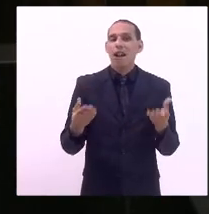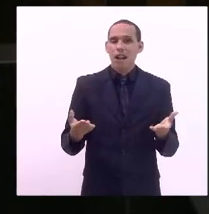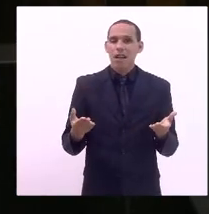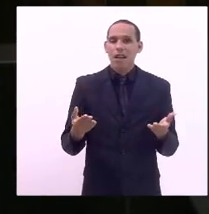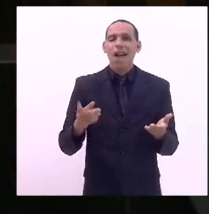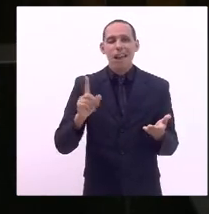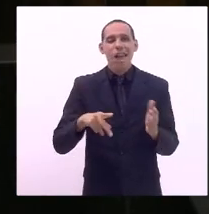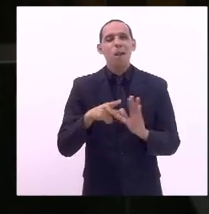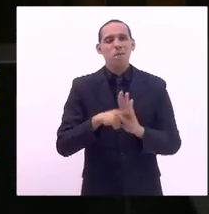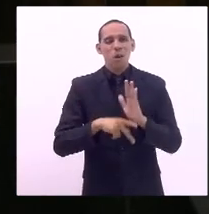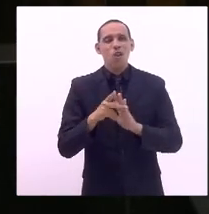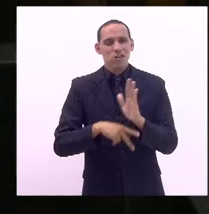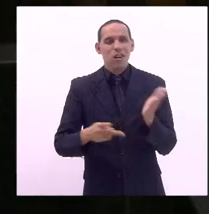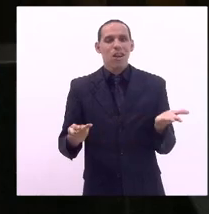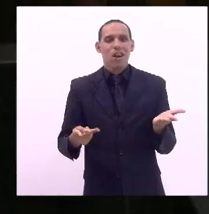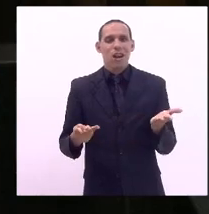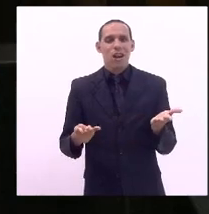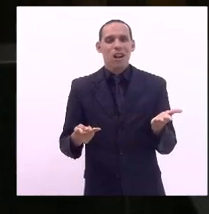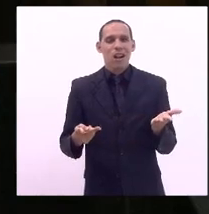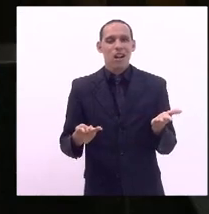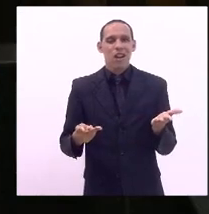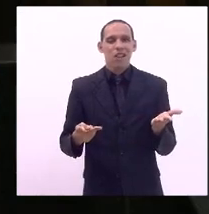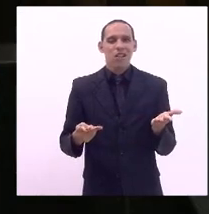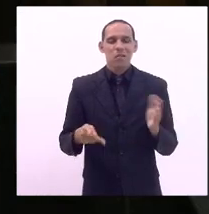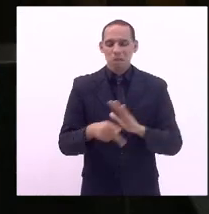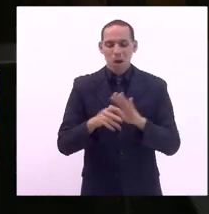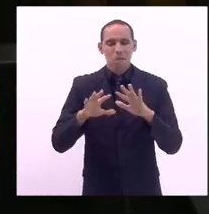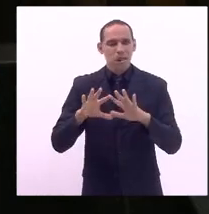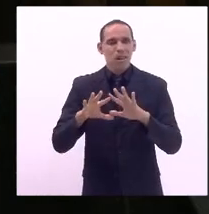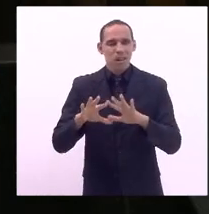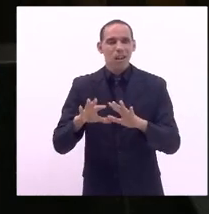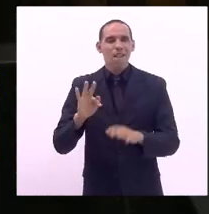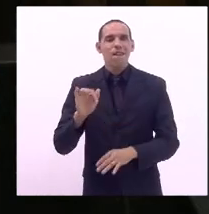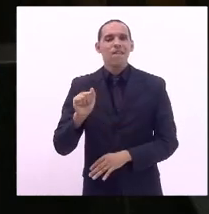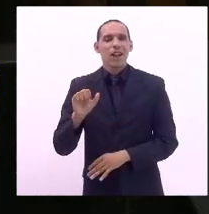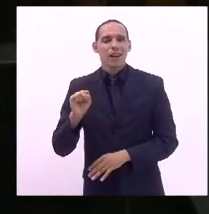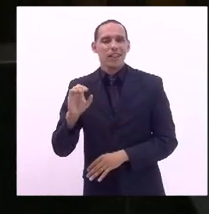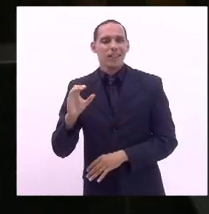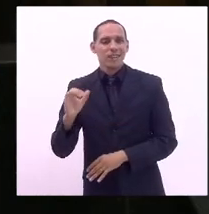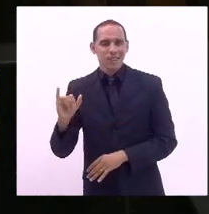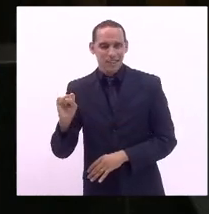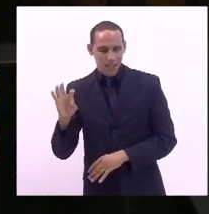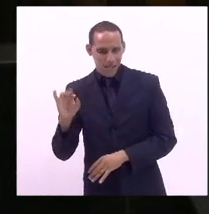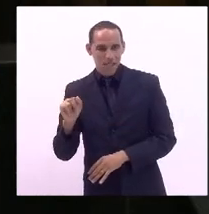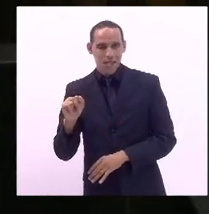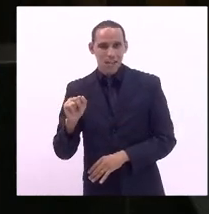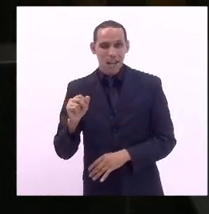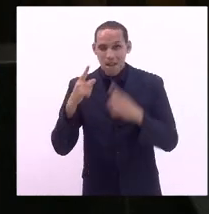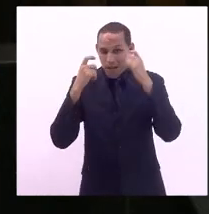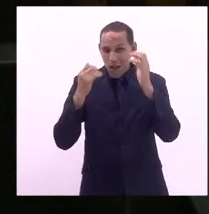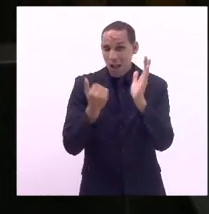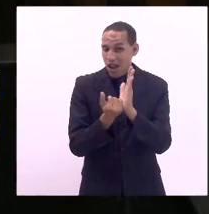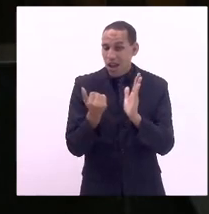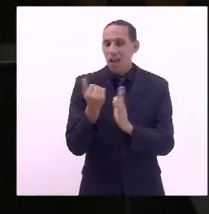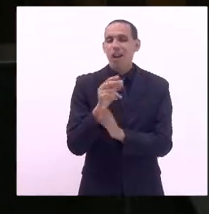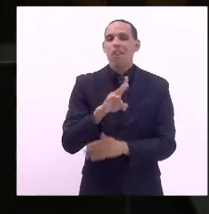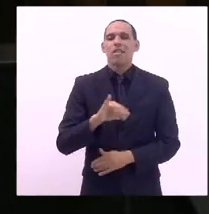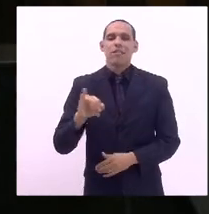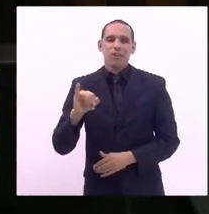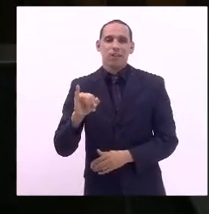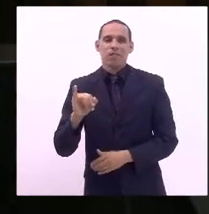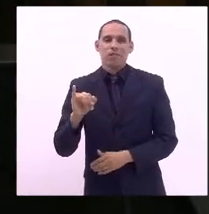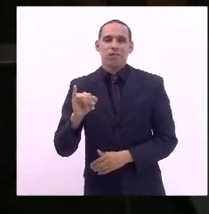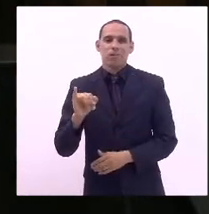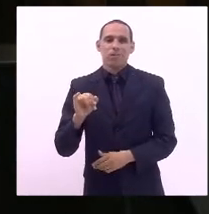projeto miliciano e fascista de poder, e que o resultado disso vai ser o crescimento da violência na nossa sociedade, tanto